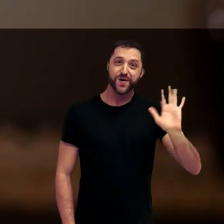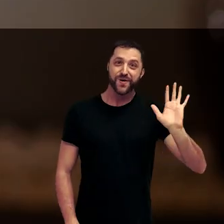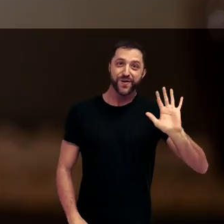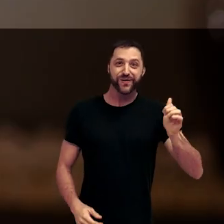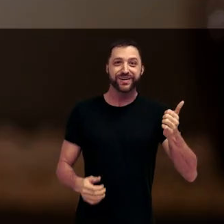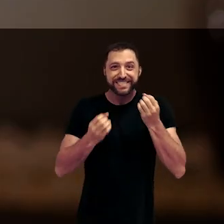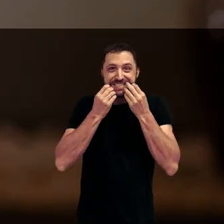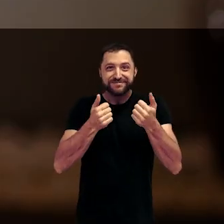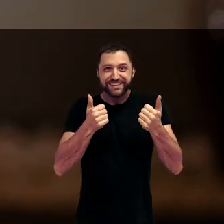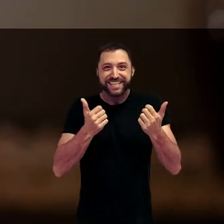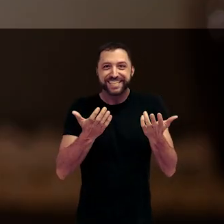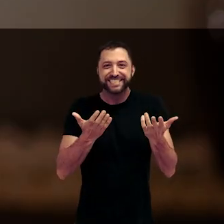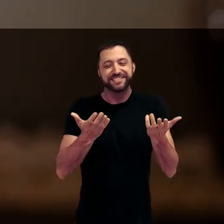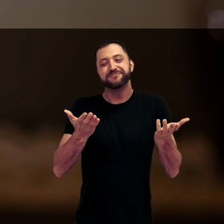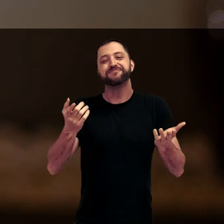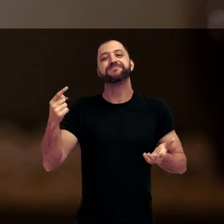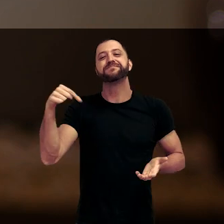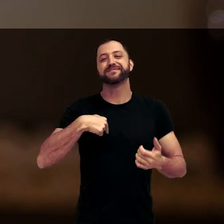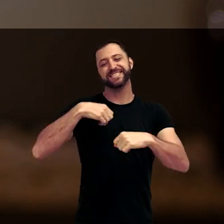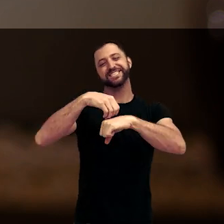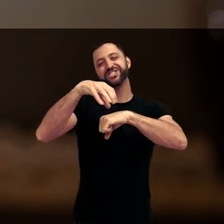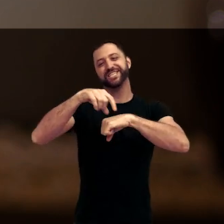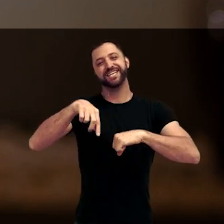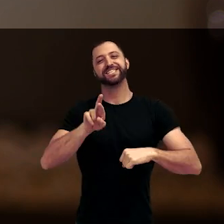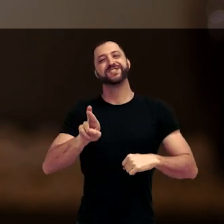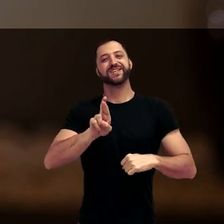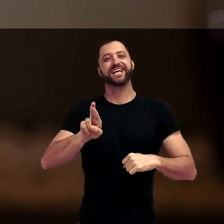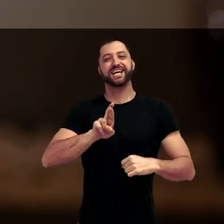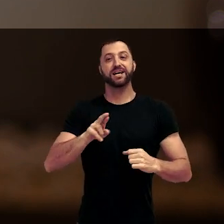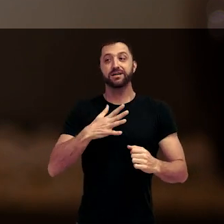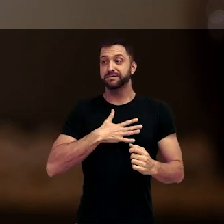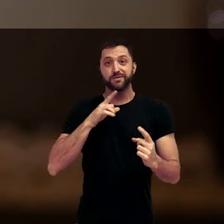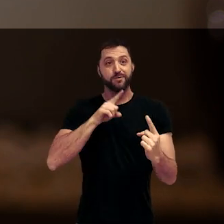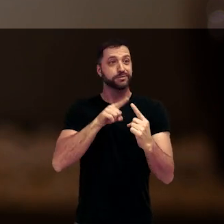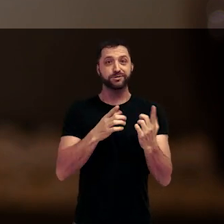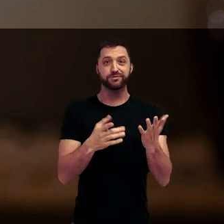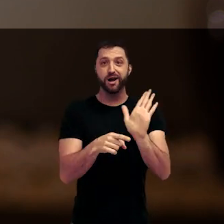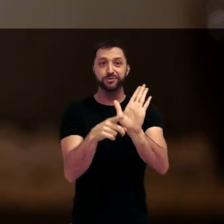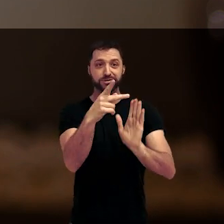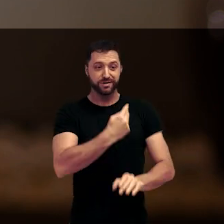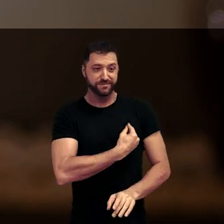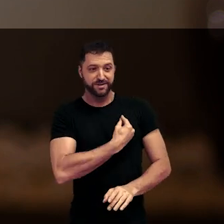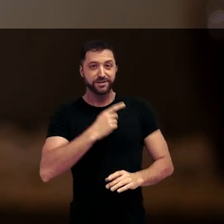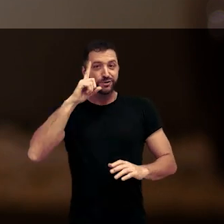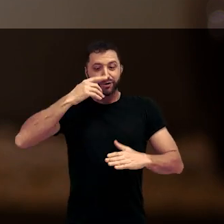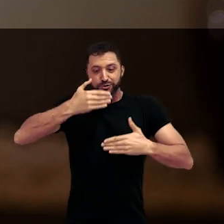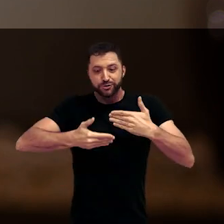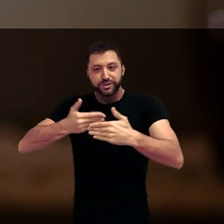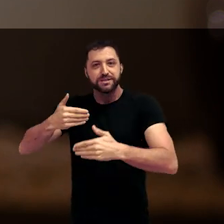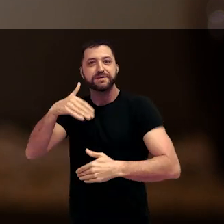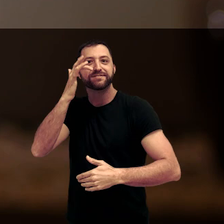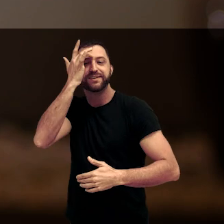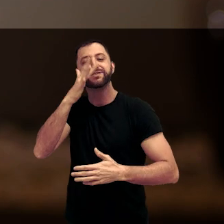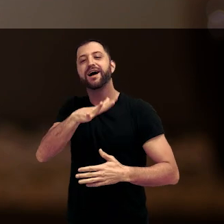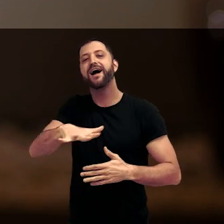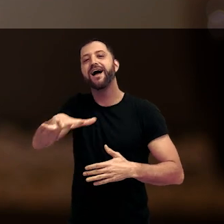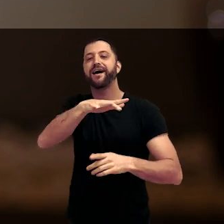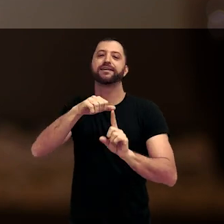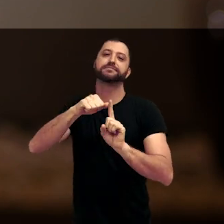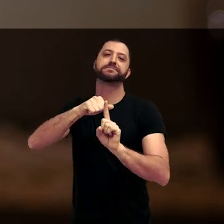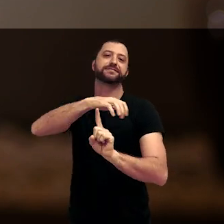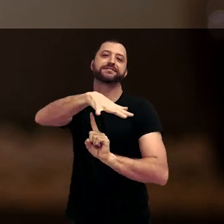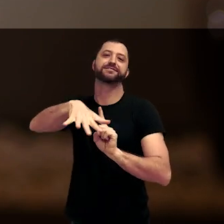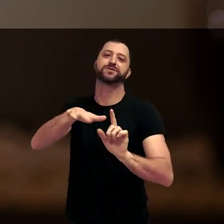Oi, gente! Hoje eu tô aqui no Descomplica Ressoar e o meu objetivo é tornar o nosso dia a dia, o seu dia a dia,